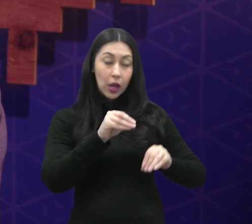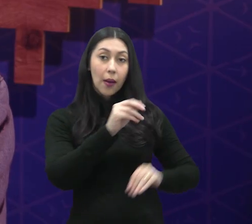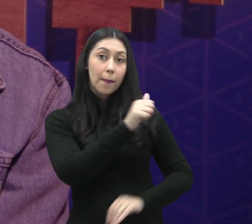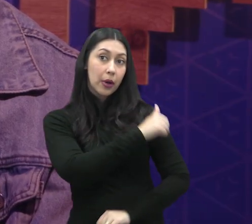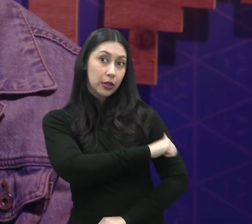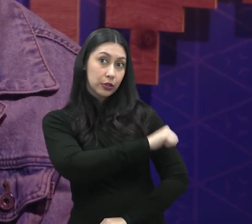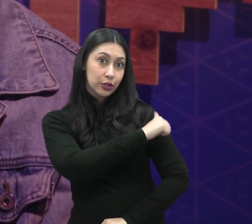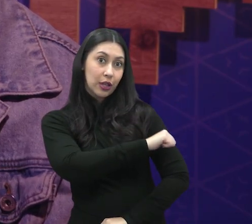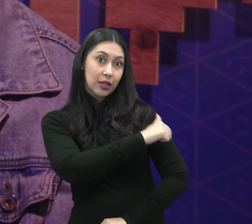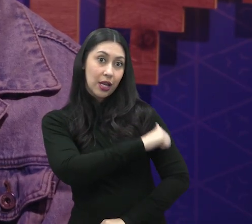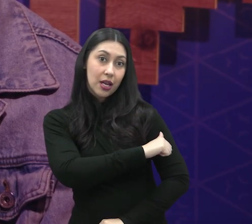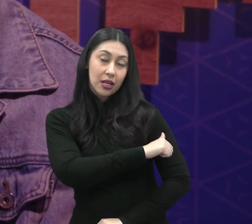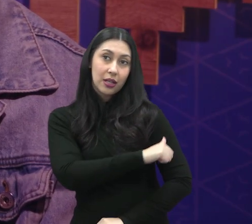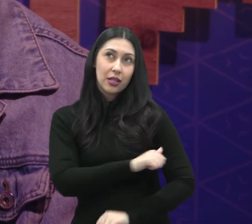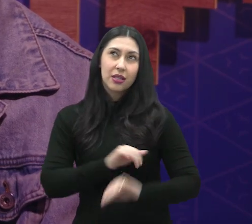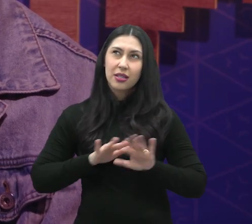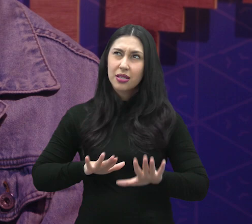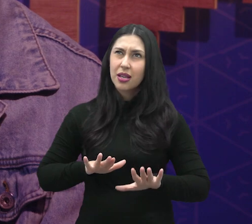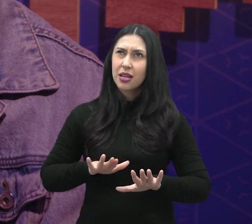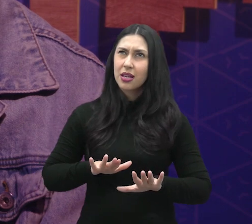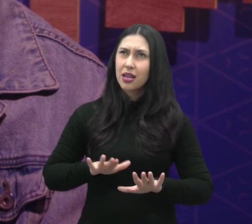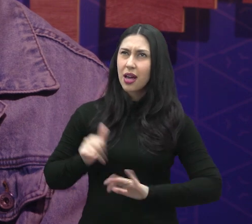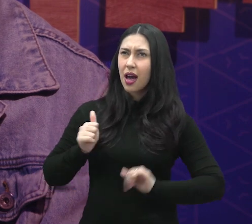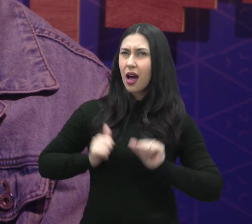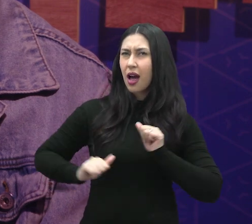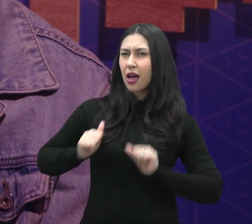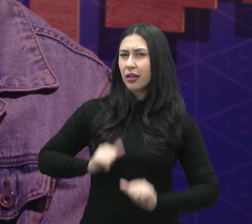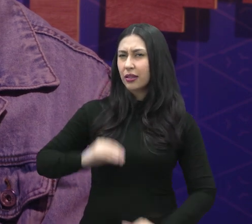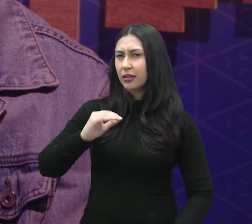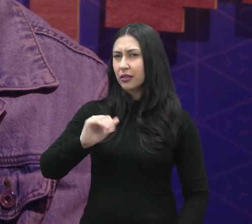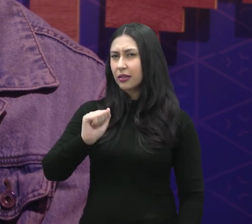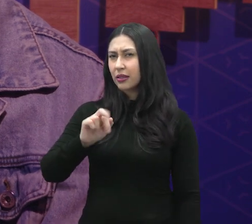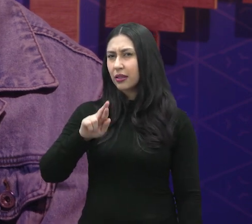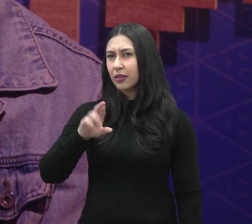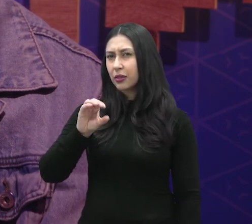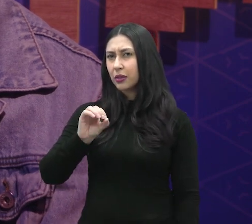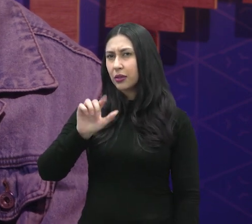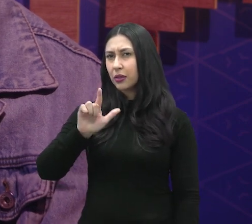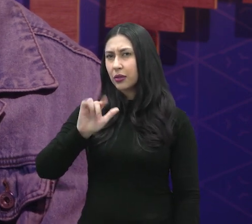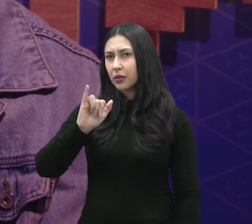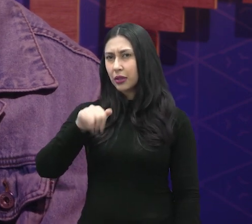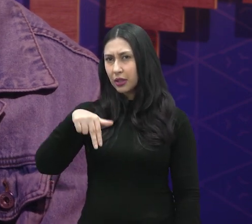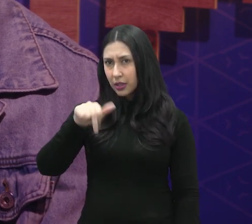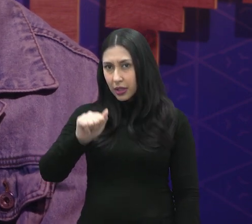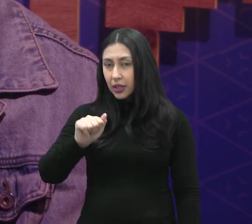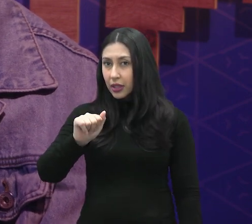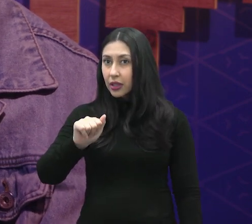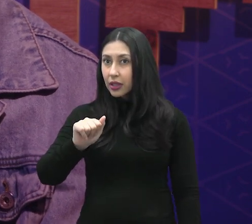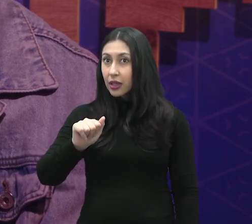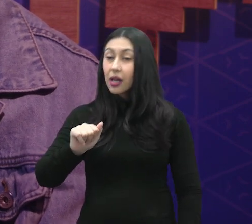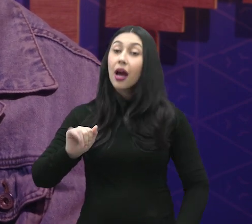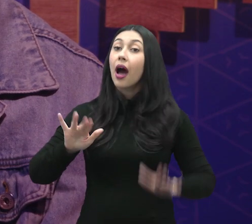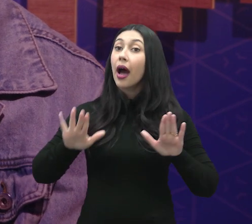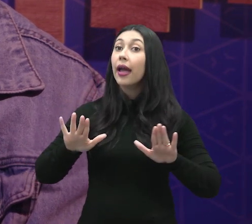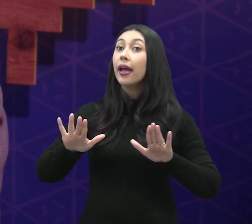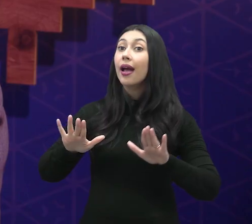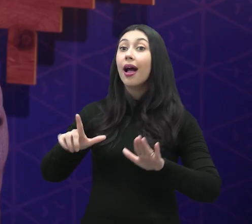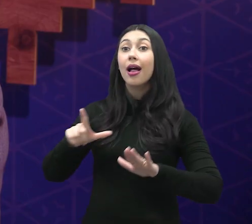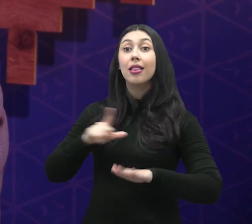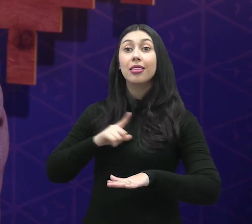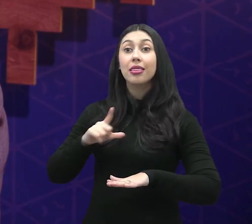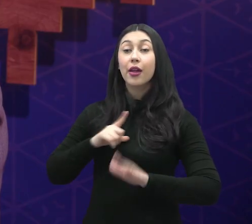que ainda é feita pela Carolina Dickmann no momento, aí tem essa transformação e ela vira dona de um